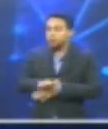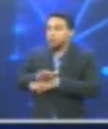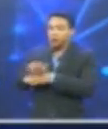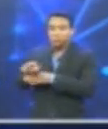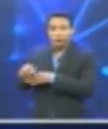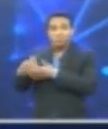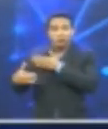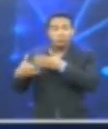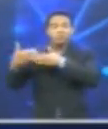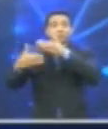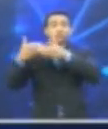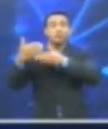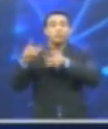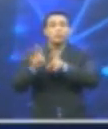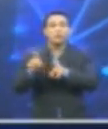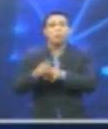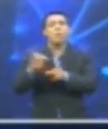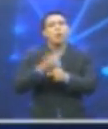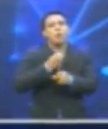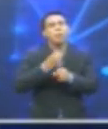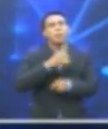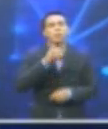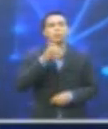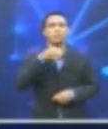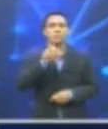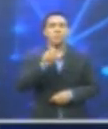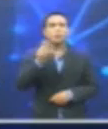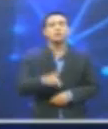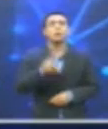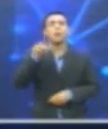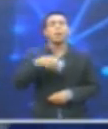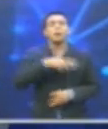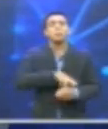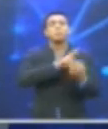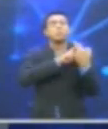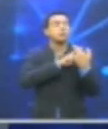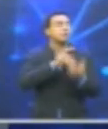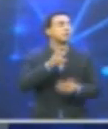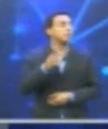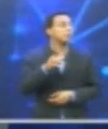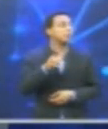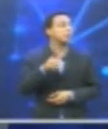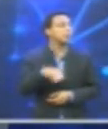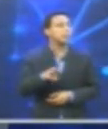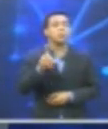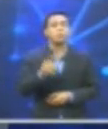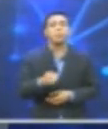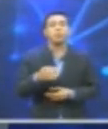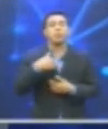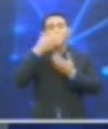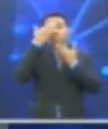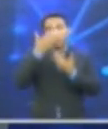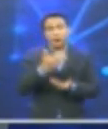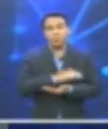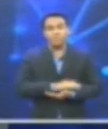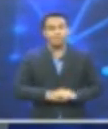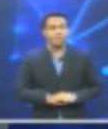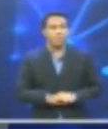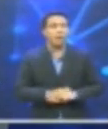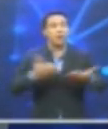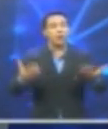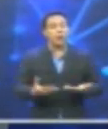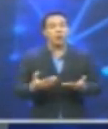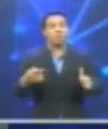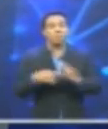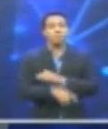era a obra do Demócrata, é comandado até pelo PMDB, Ministério da Integração Nacional, okay. E eu tive a altivez de ter esse gesto. A próxima